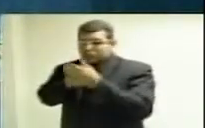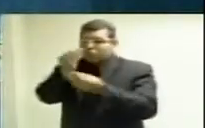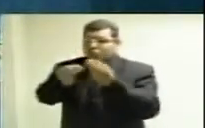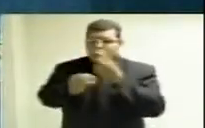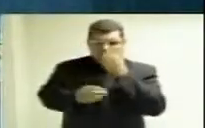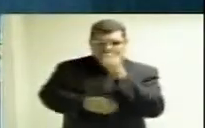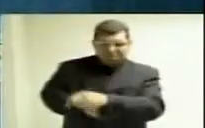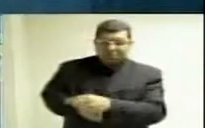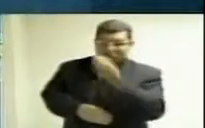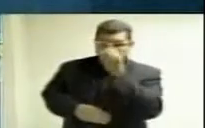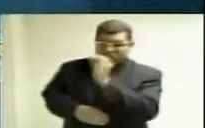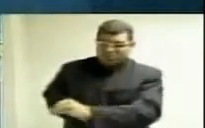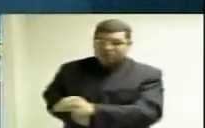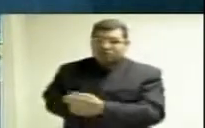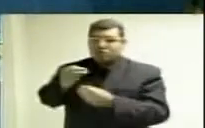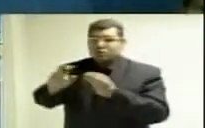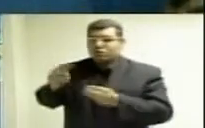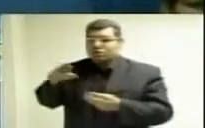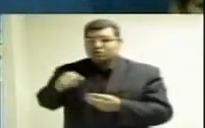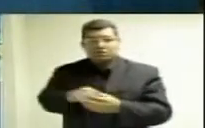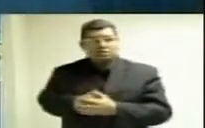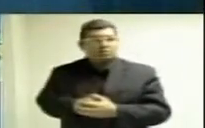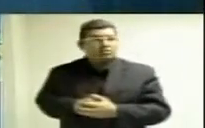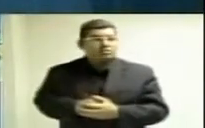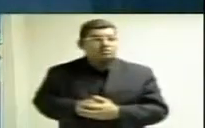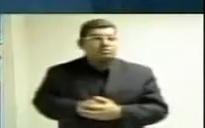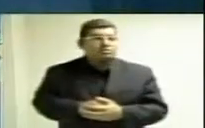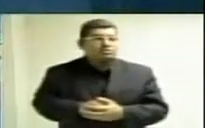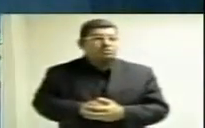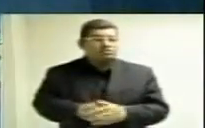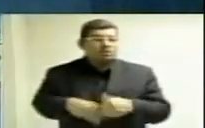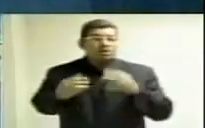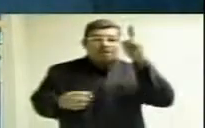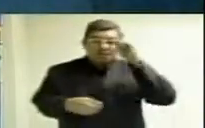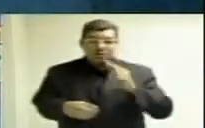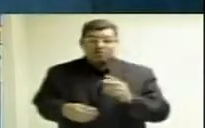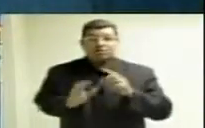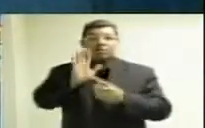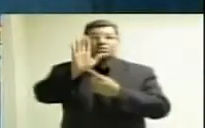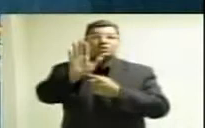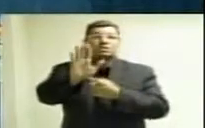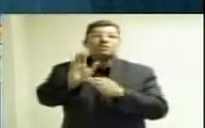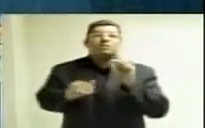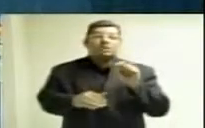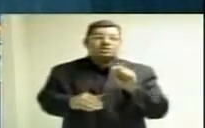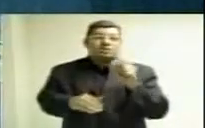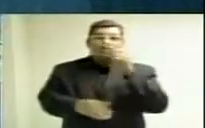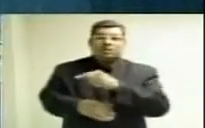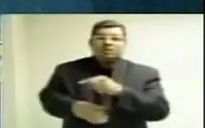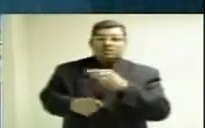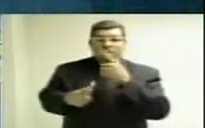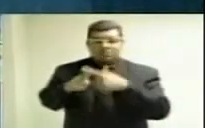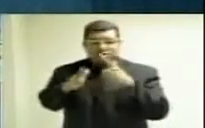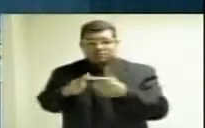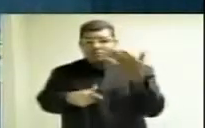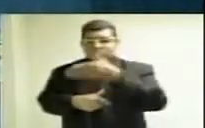como o lixo é jogado no lixão ou no aterro sanitário. A história vai demonstrando que essa